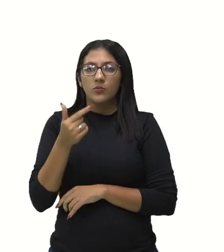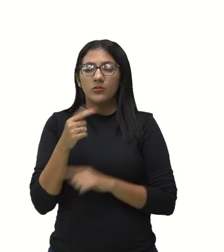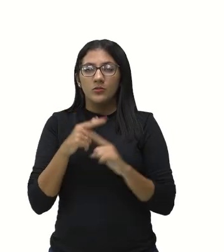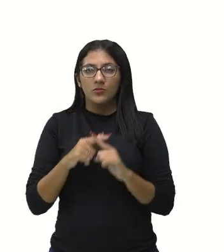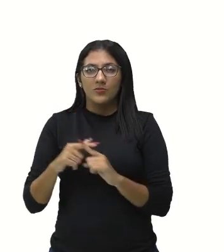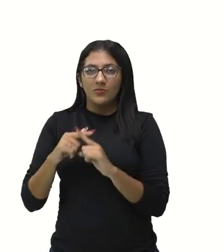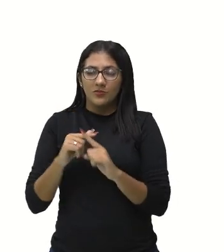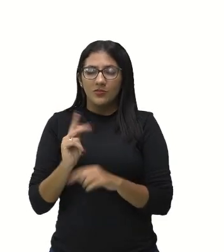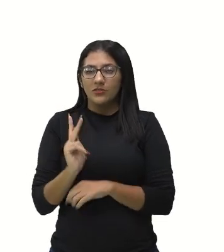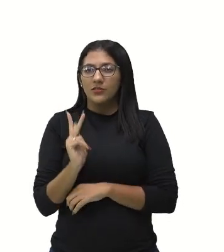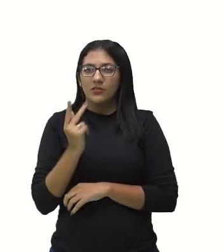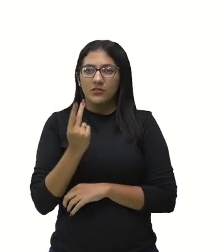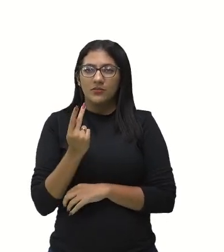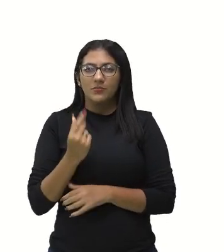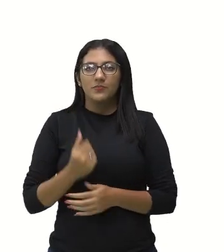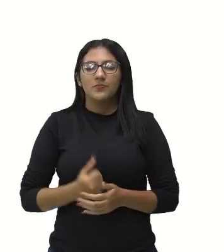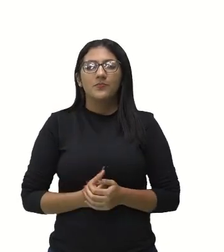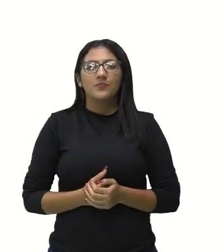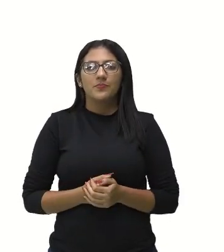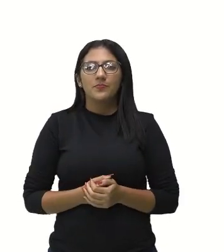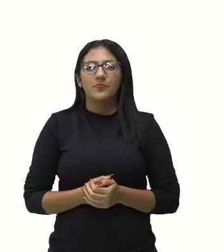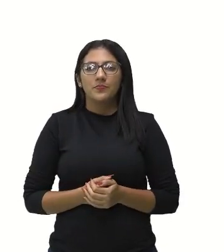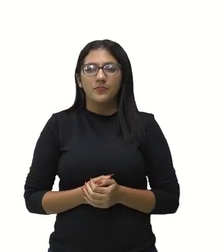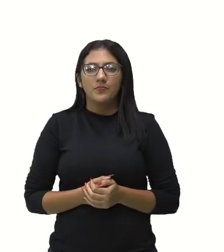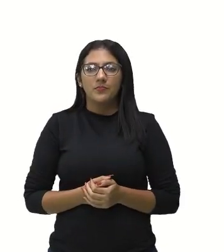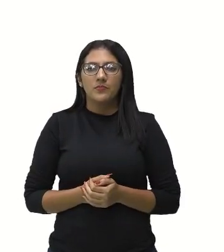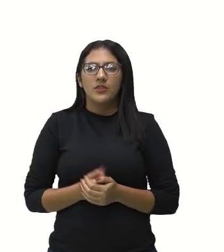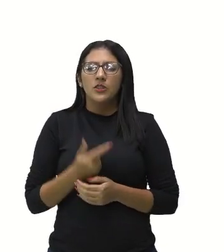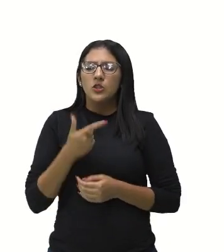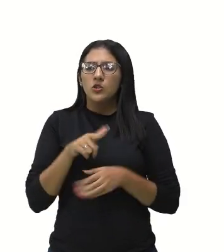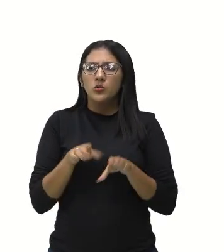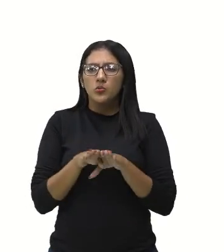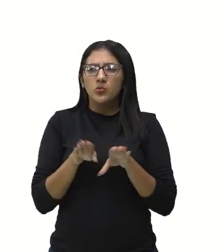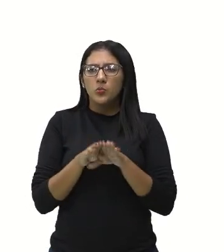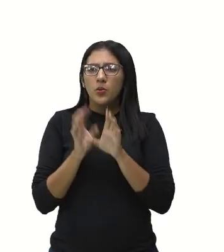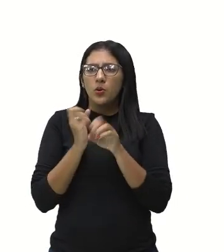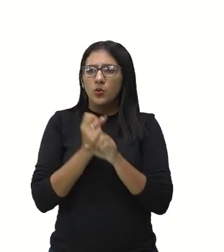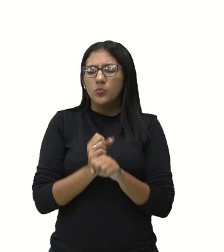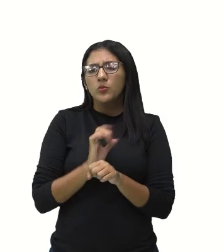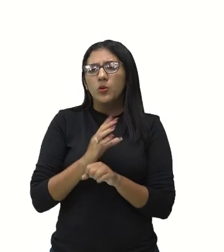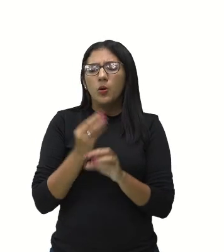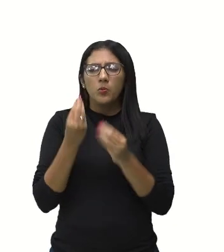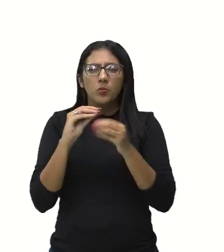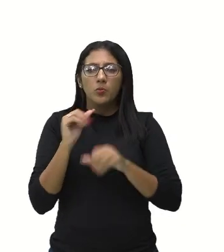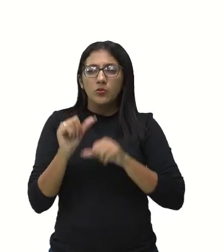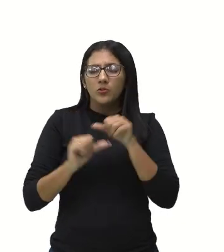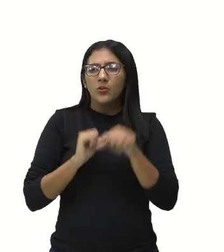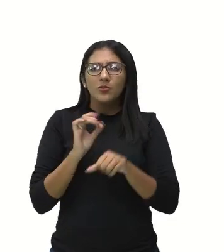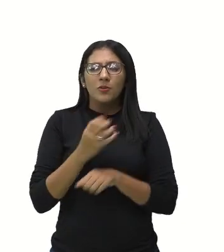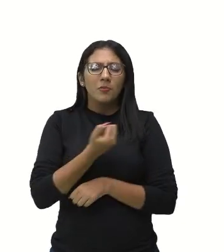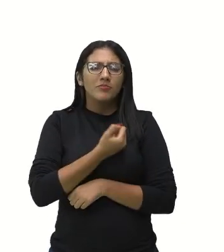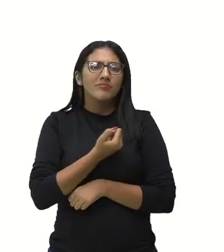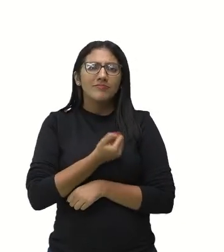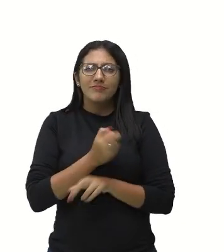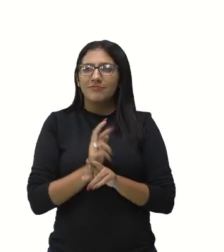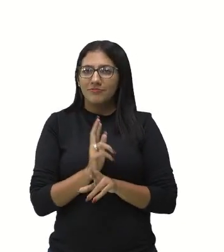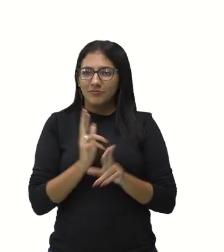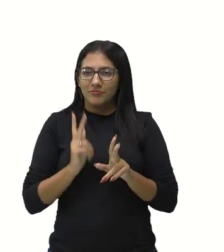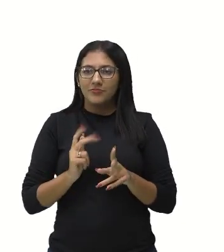a minha altura. Então, mesmo cálculo, né, pessoal? Só vai mudar aqui realmente os